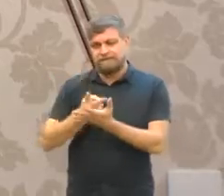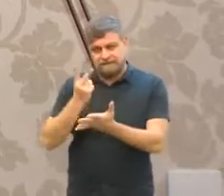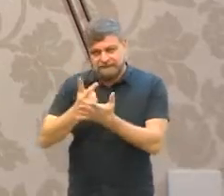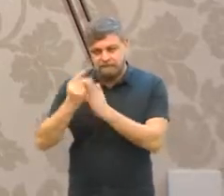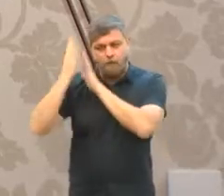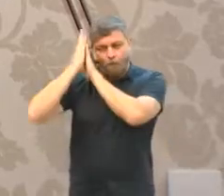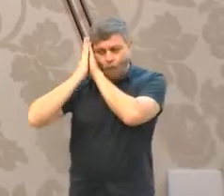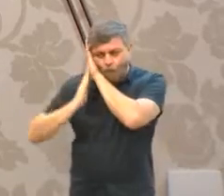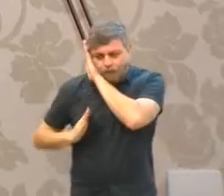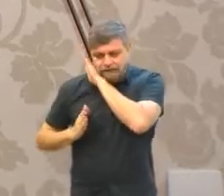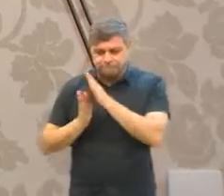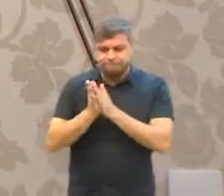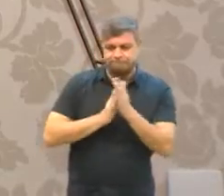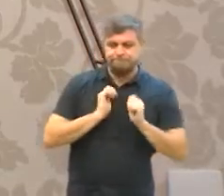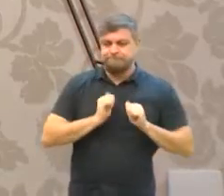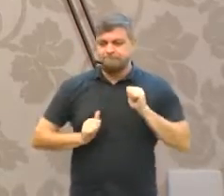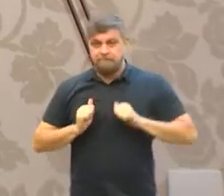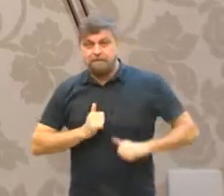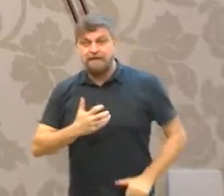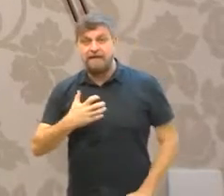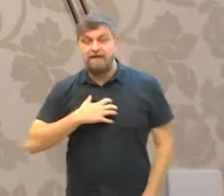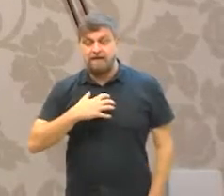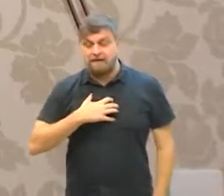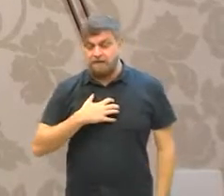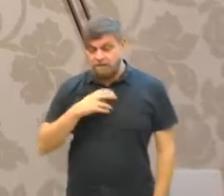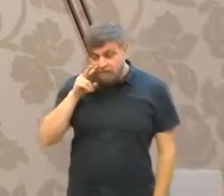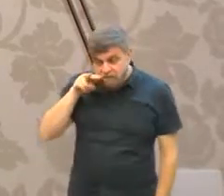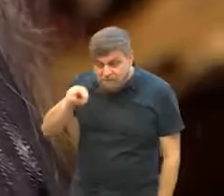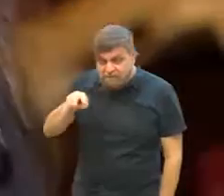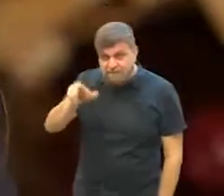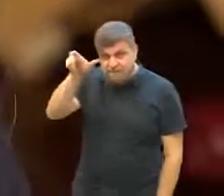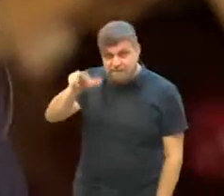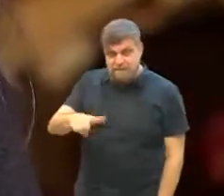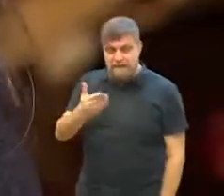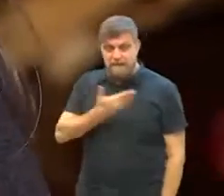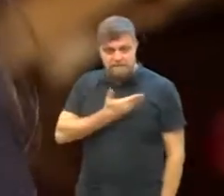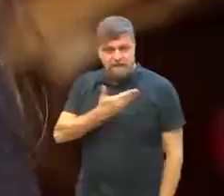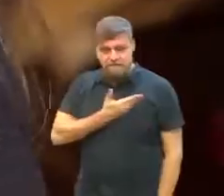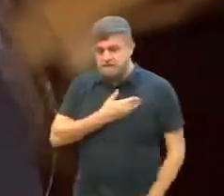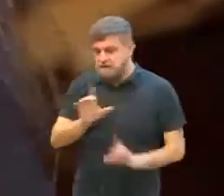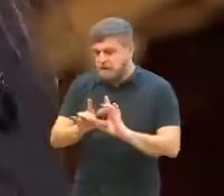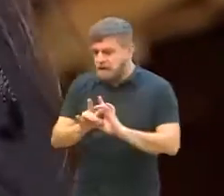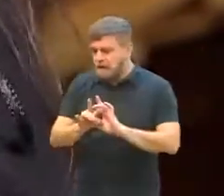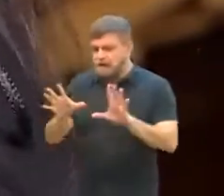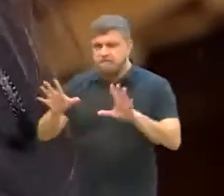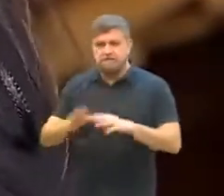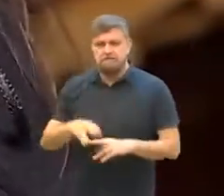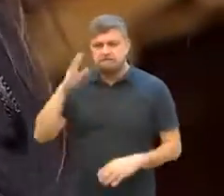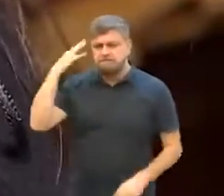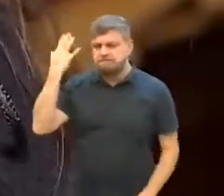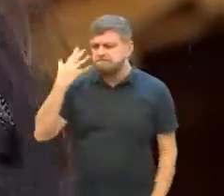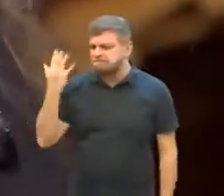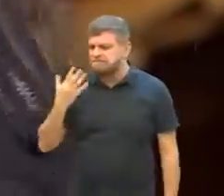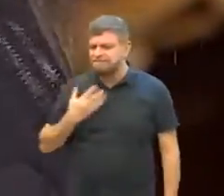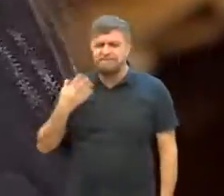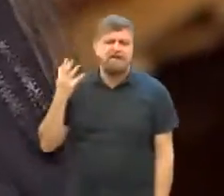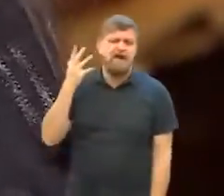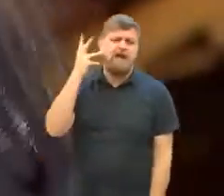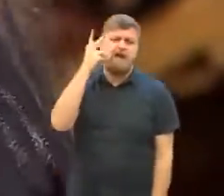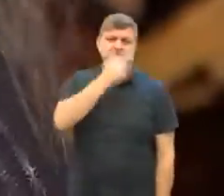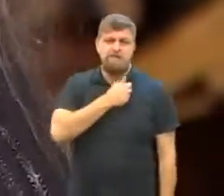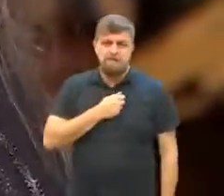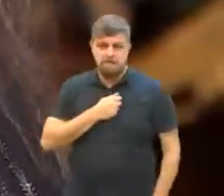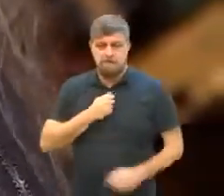no ano, eu sempre fiz. E eu tô ansiosa, claro, né? Porque eu vi algumas amigas que fizeram a transição e o cabelo delas, assim, hoje em